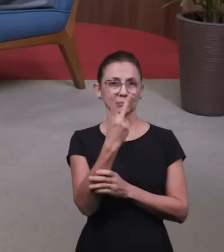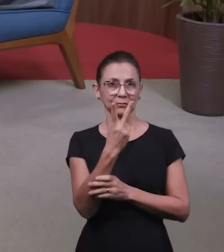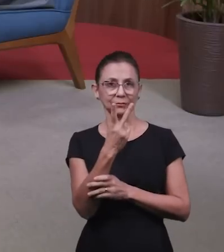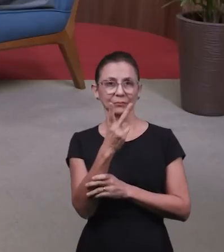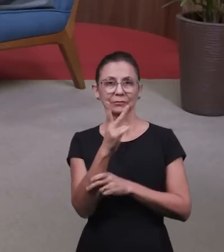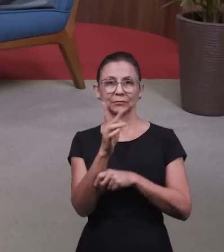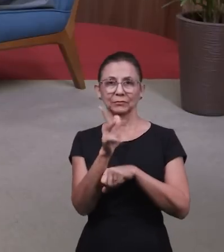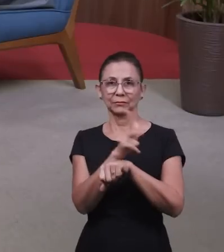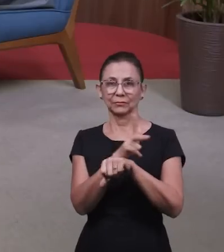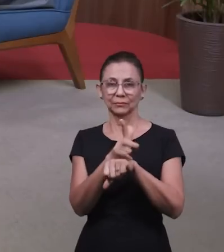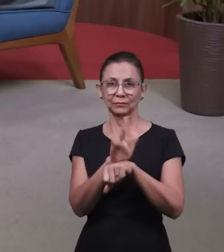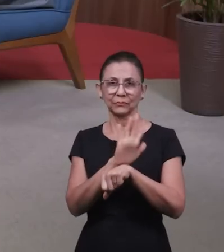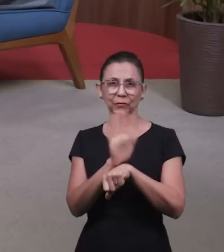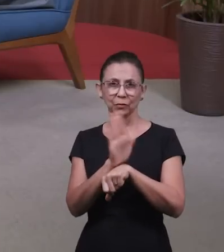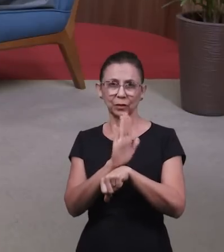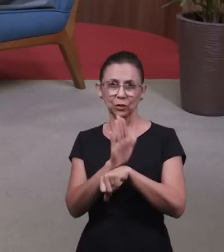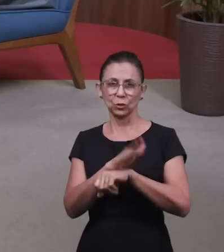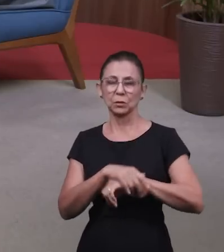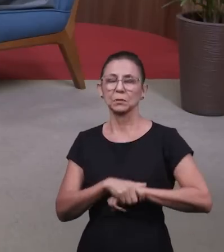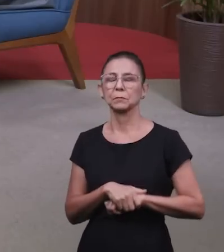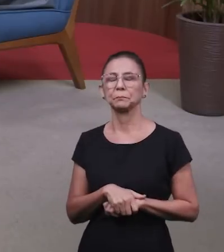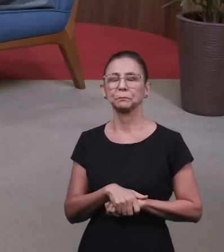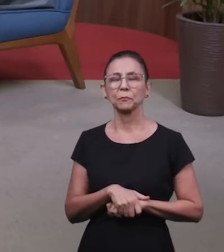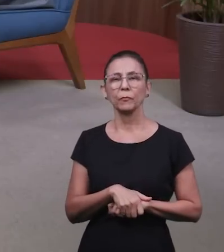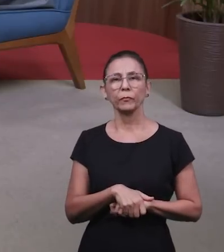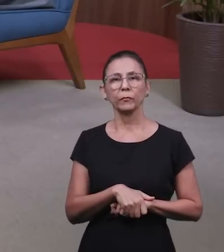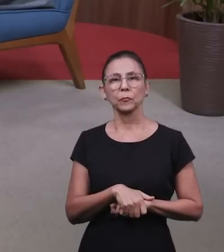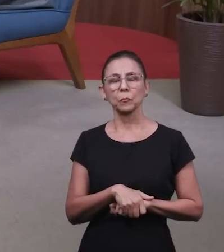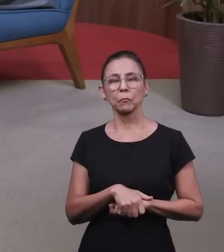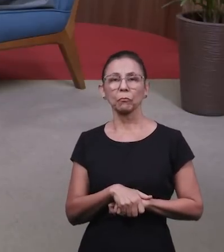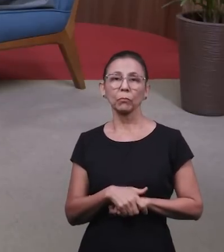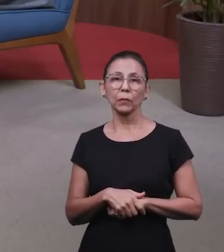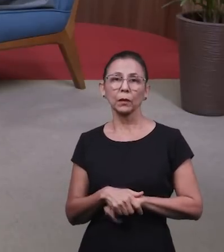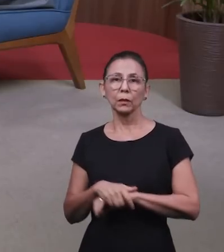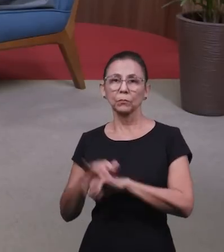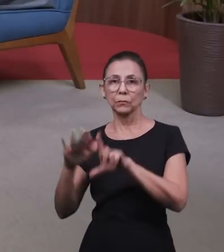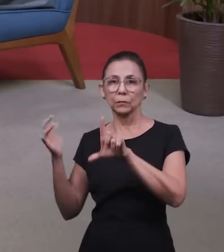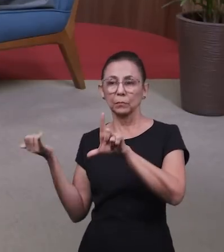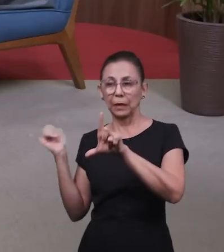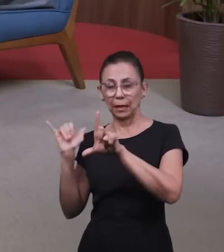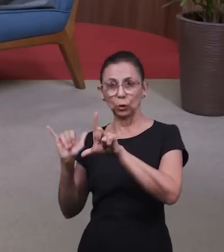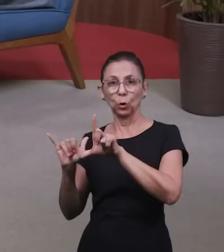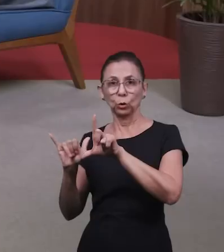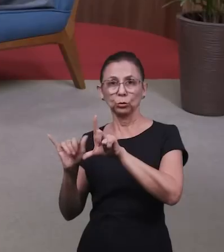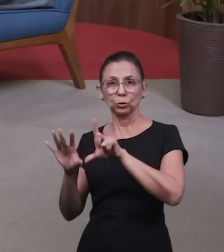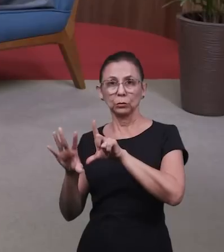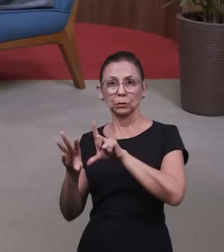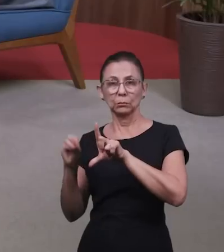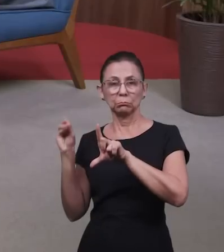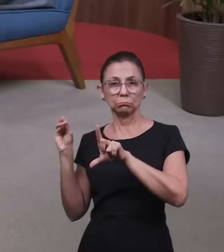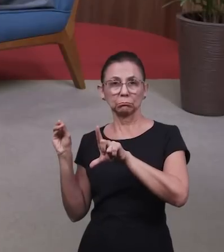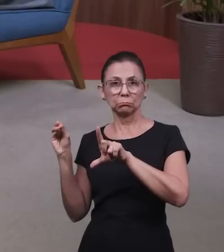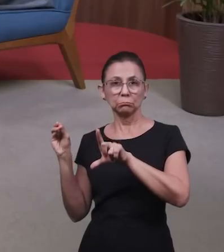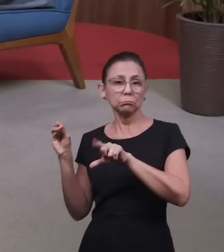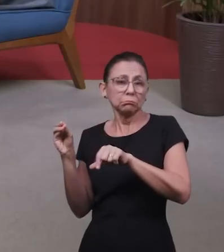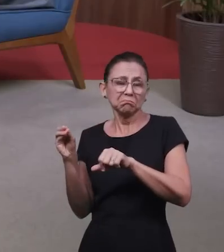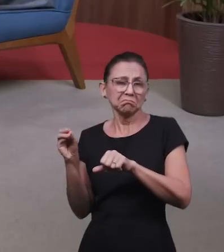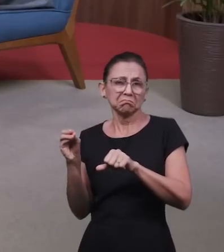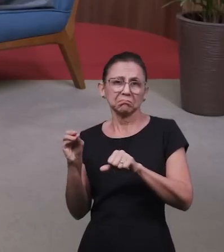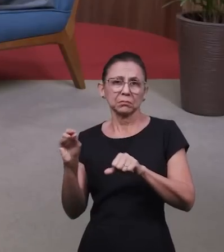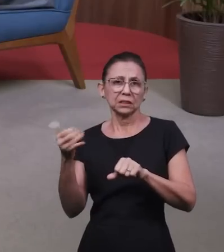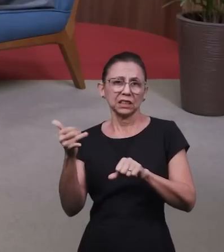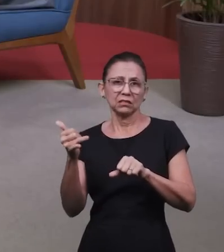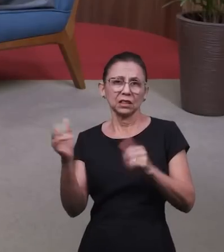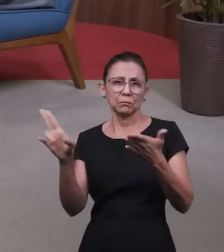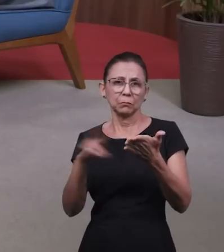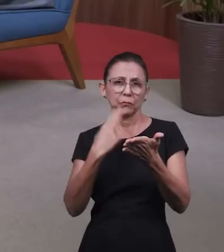para você assistir. São participações de irmãos que fizeram, que apontaram a câmera para o QR Code e gravaram vídeos no celular mesmo e